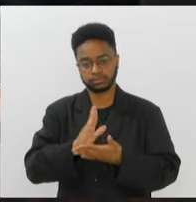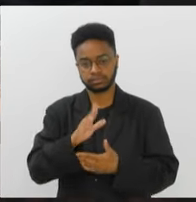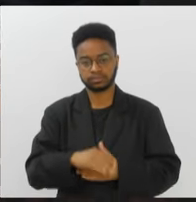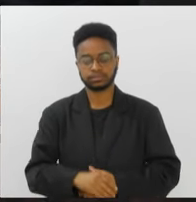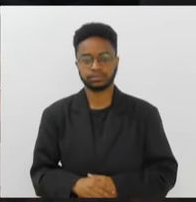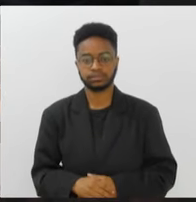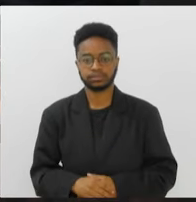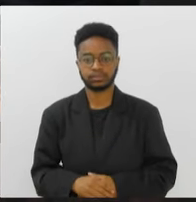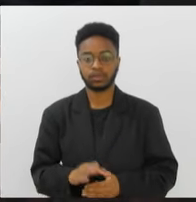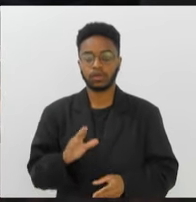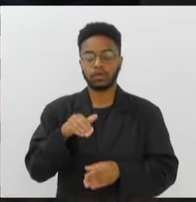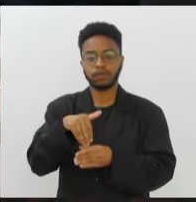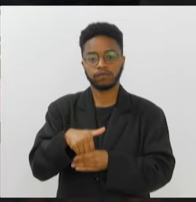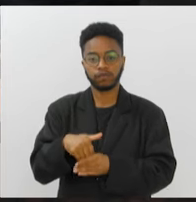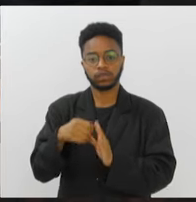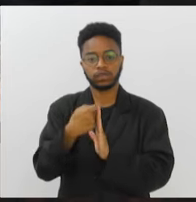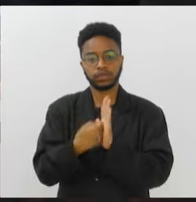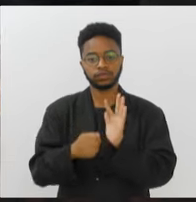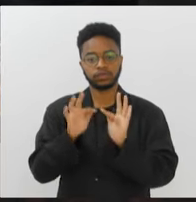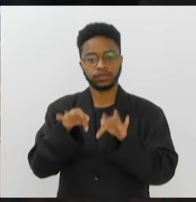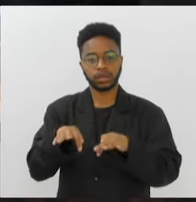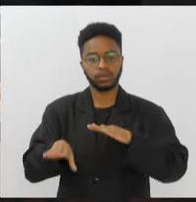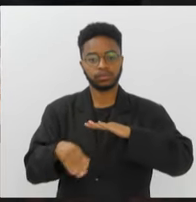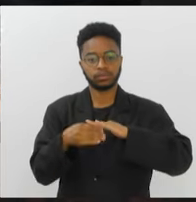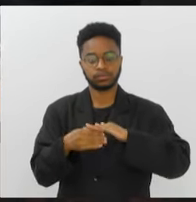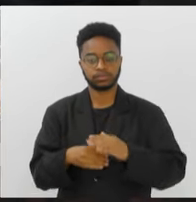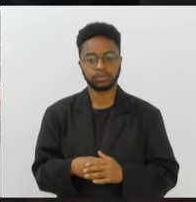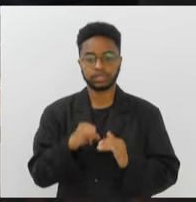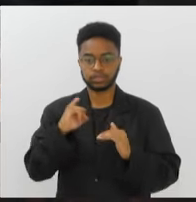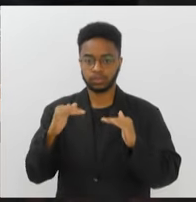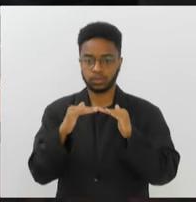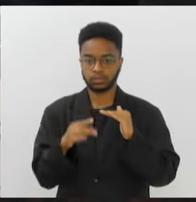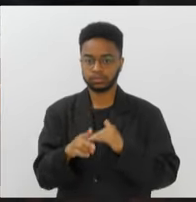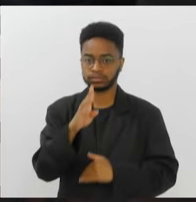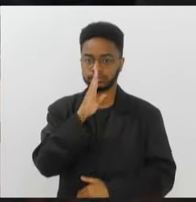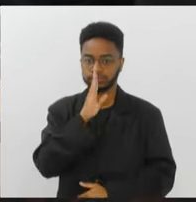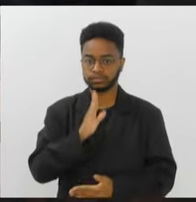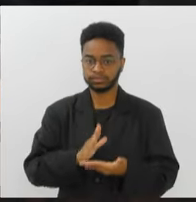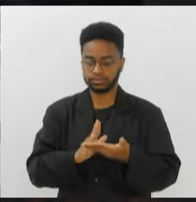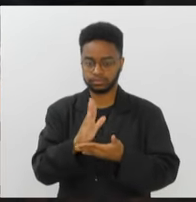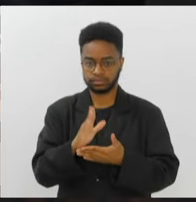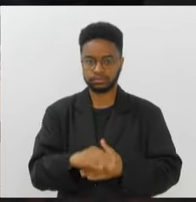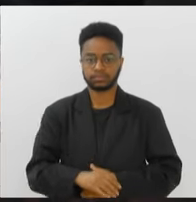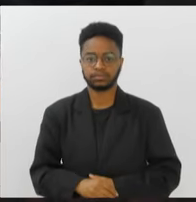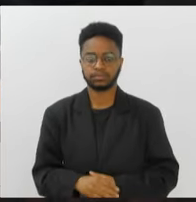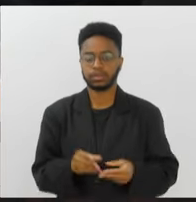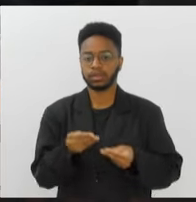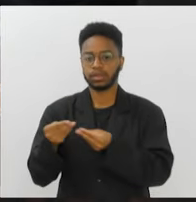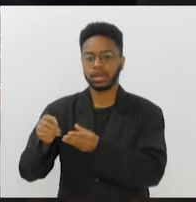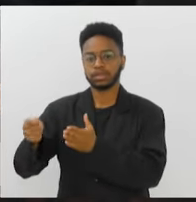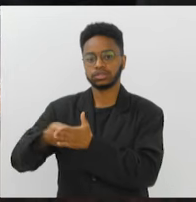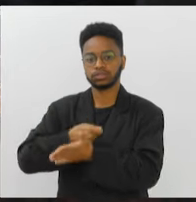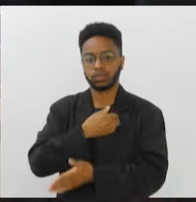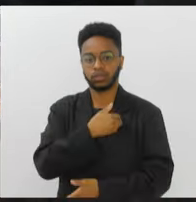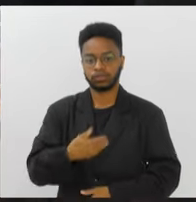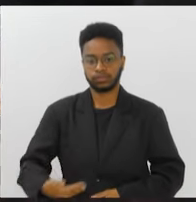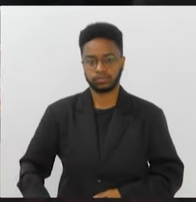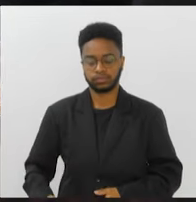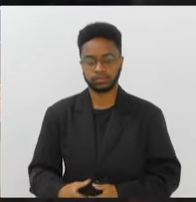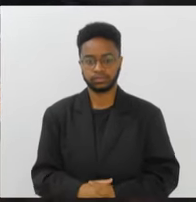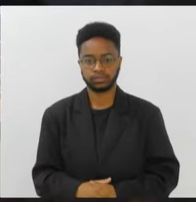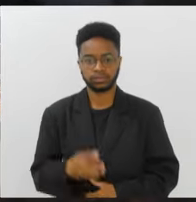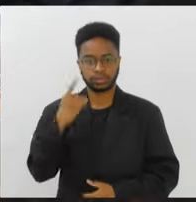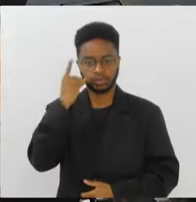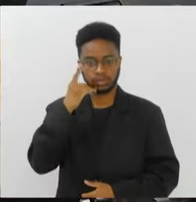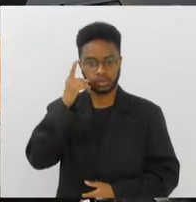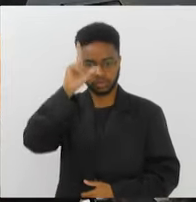Aprovado. Em votação, redação do vencido, assim emendado. Os senhores que aprovam, permaneçam como estão. Aprovado. Vai autógrafo. Deputado presidente, Luiz Paulo,